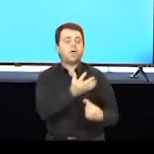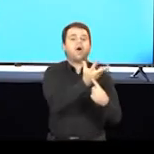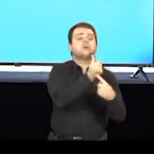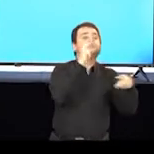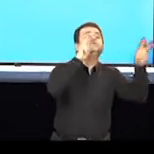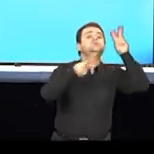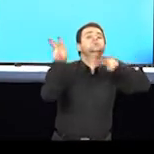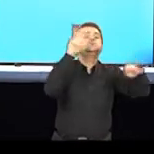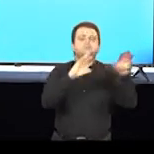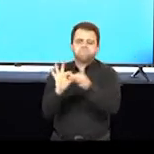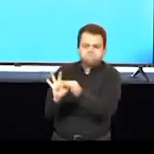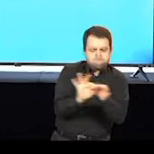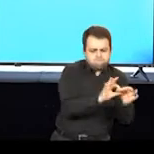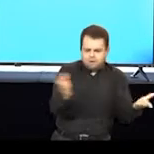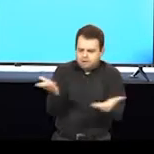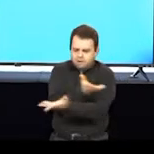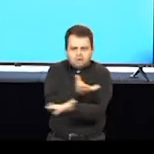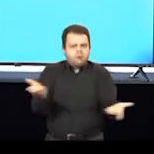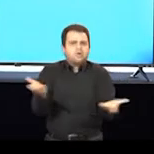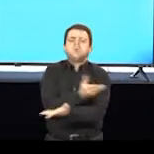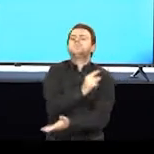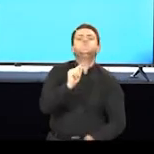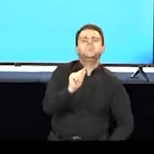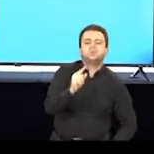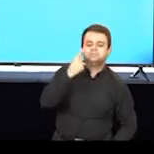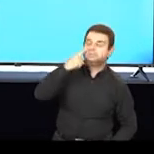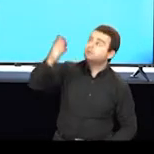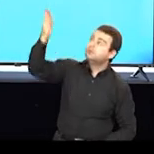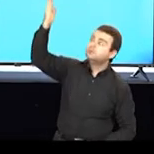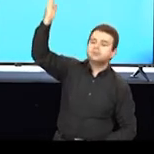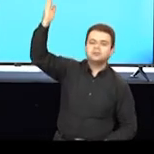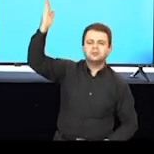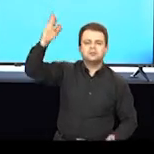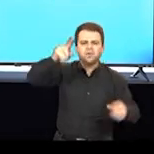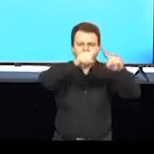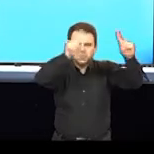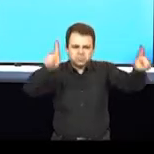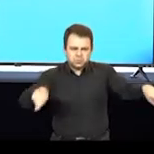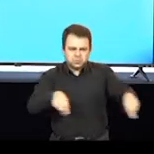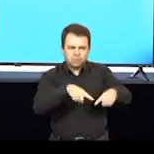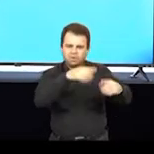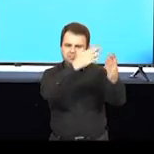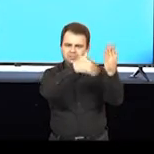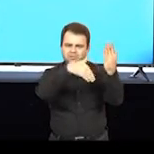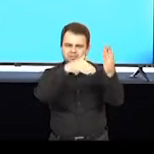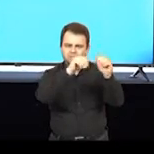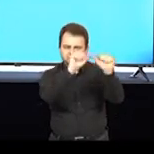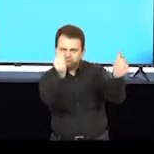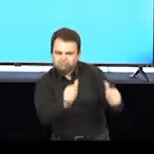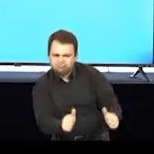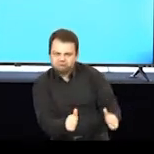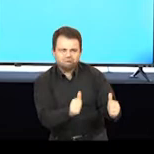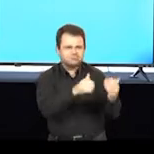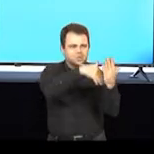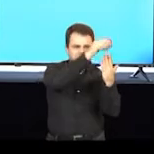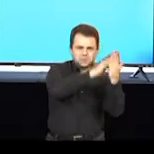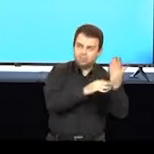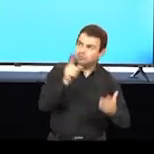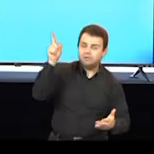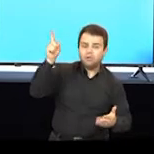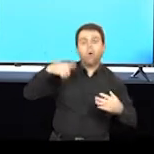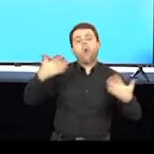visual. Olhe para essa imagem. Isso é uma pintura? É uma escultura? Ou é um